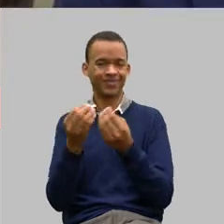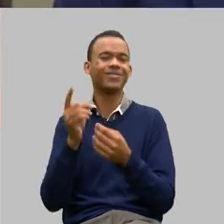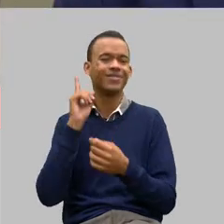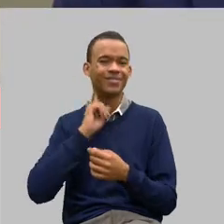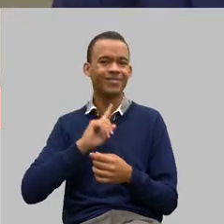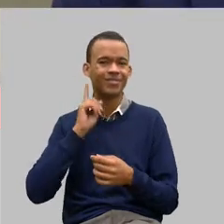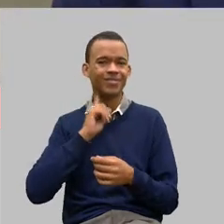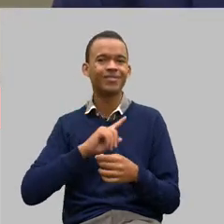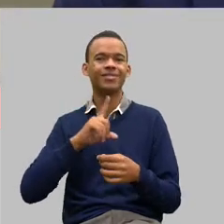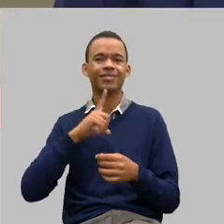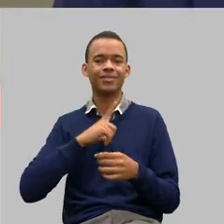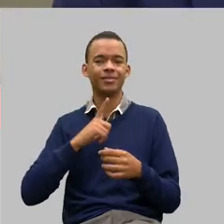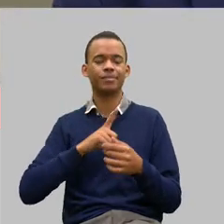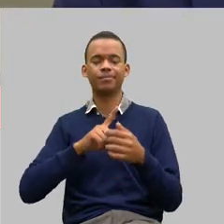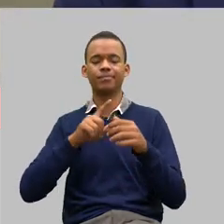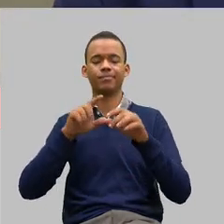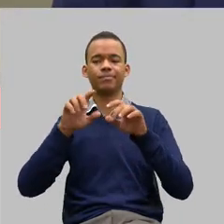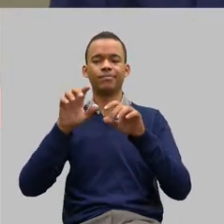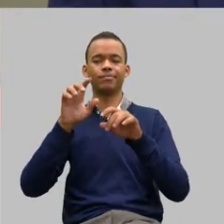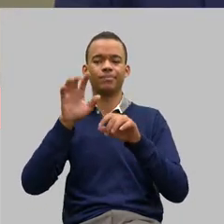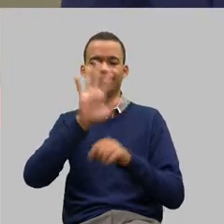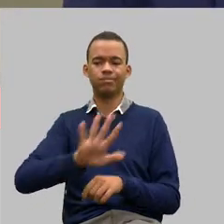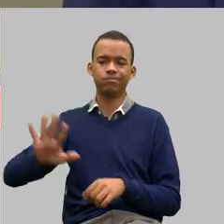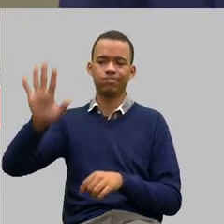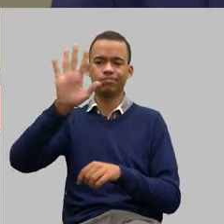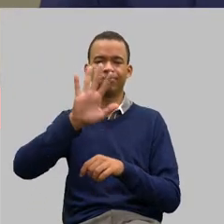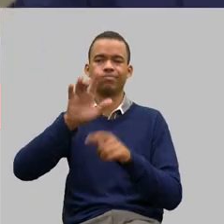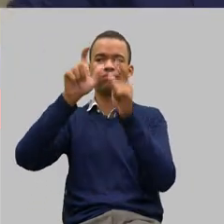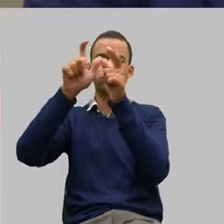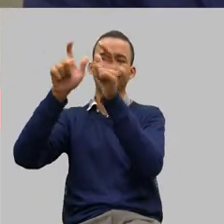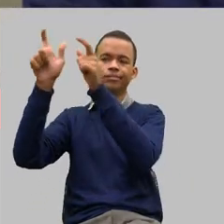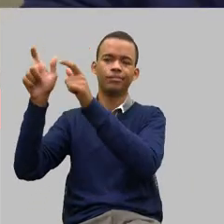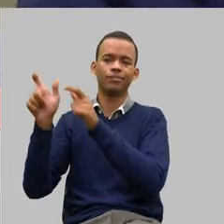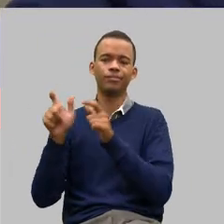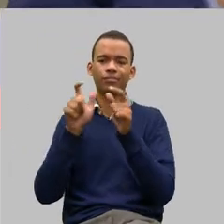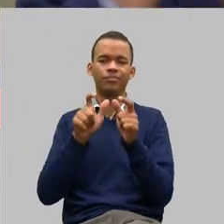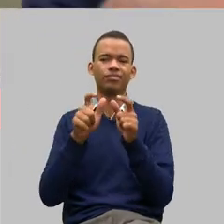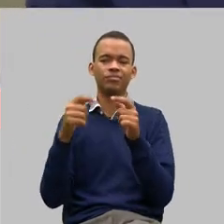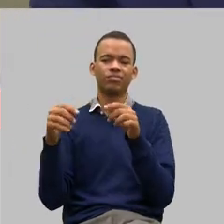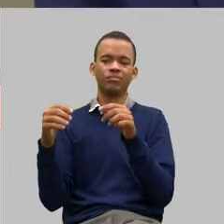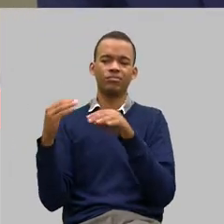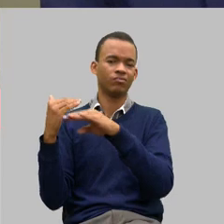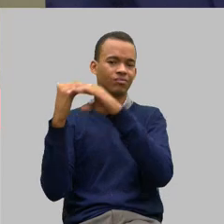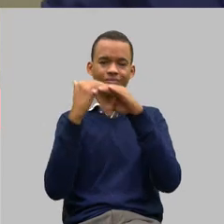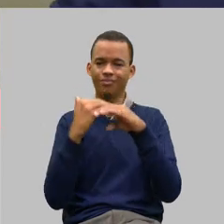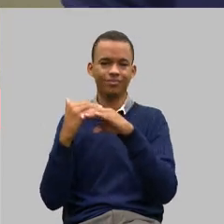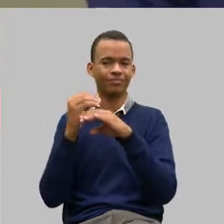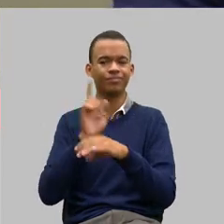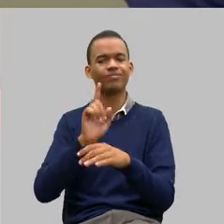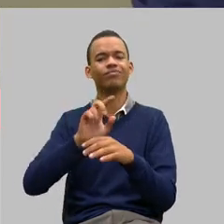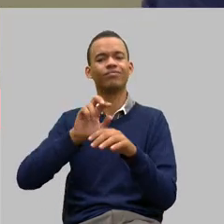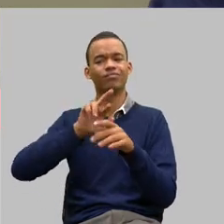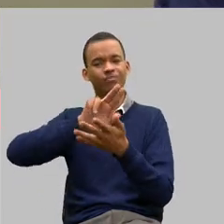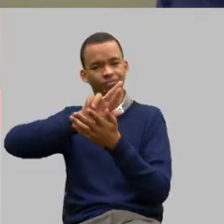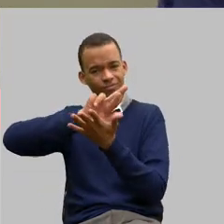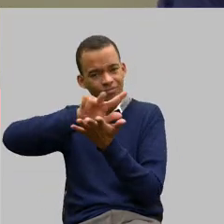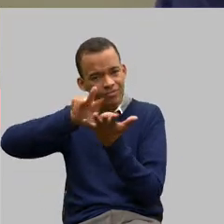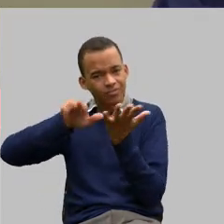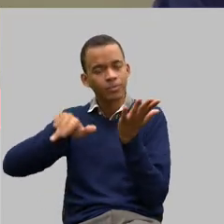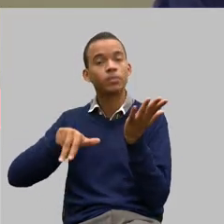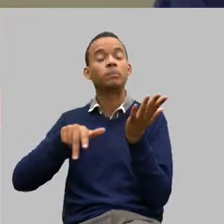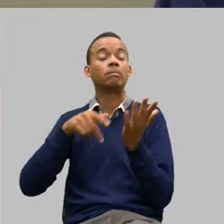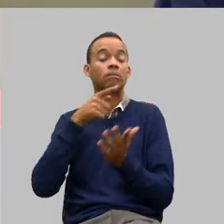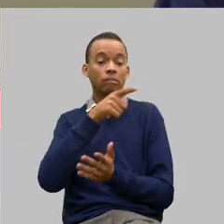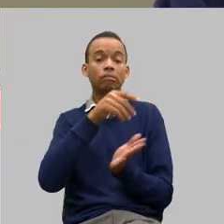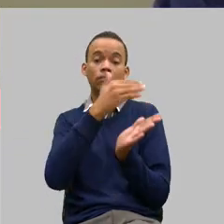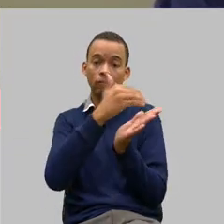realidades muito diversas em Minas Gerais e isso eu acho que sobressai muito também sobre a pasta do secretário Pedro e